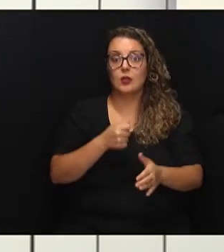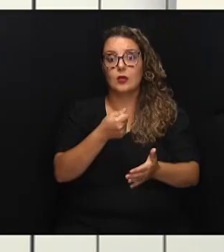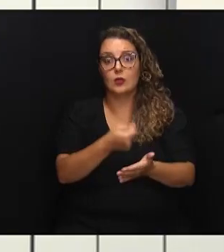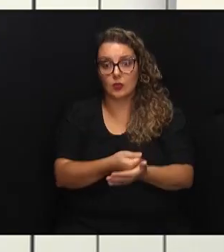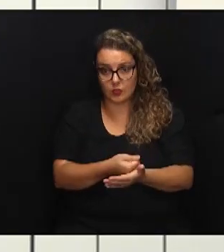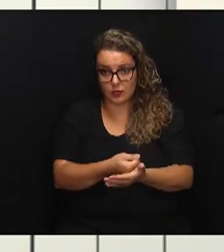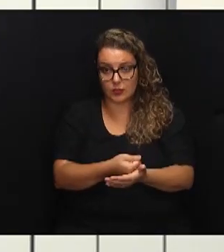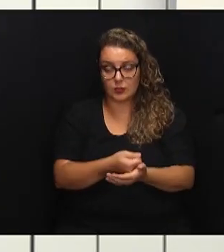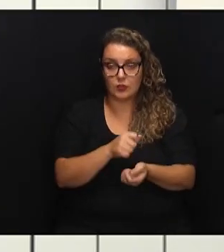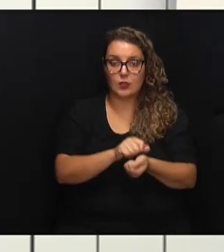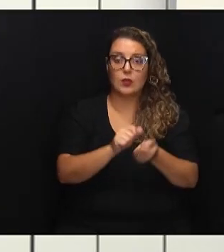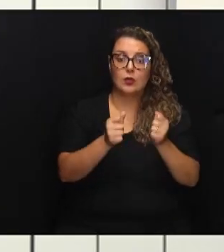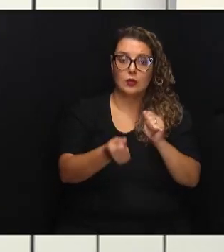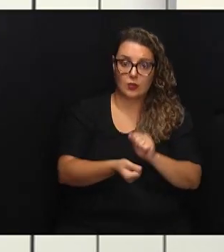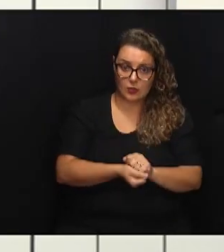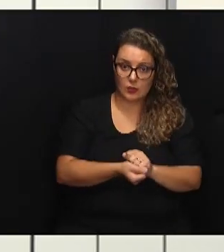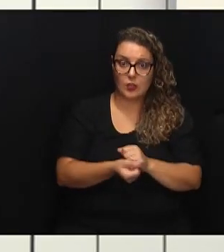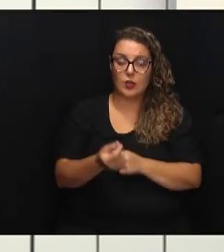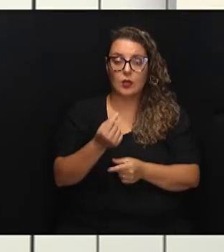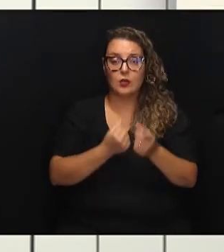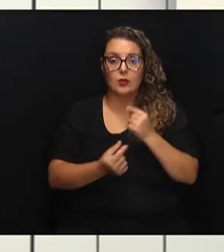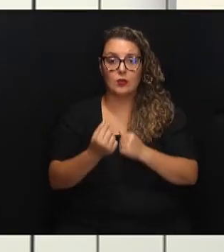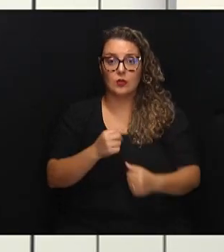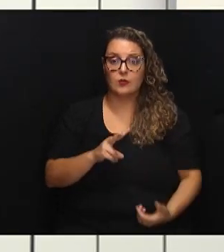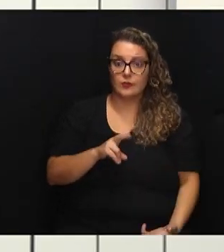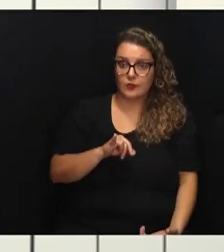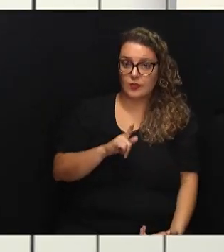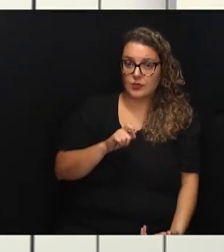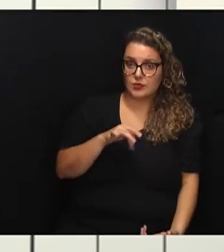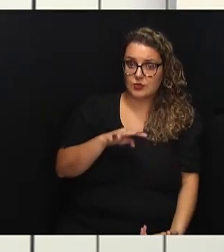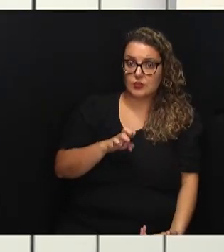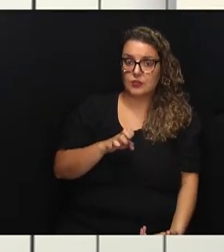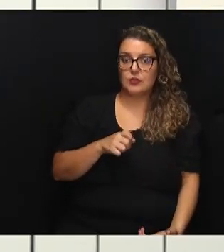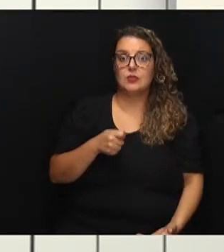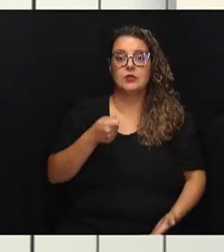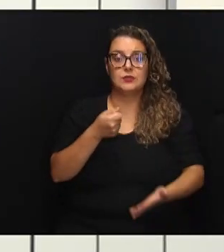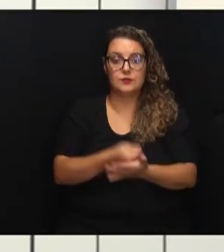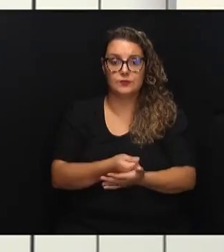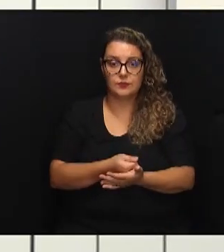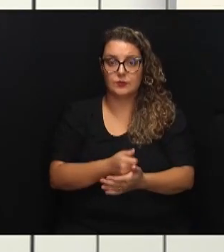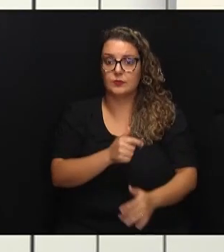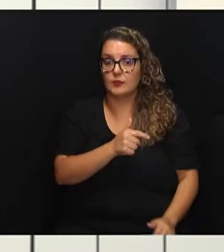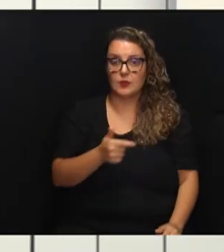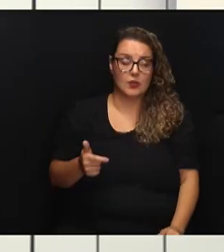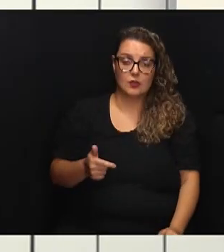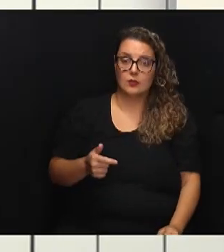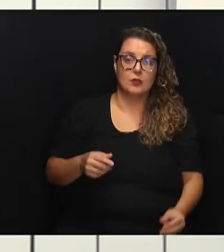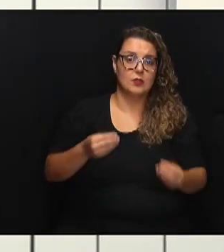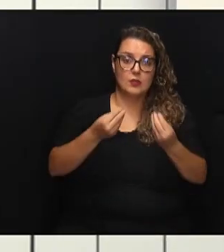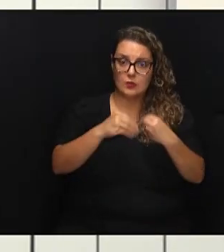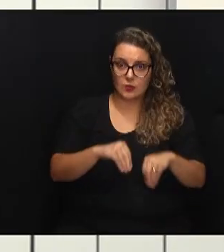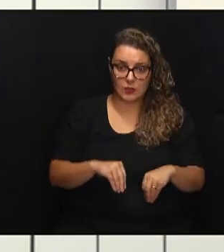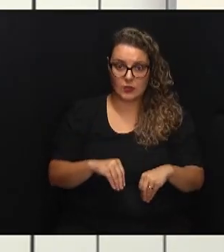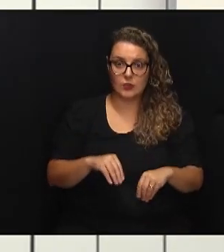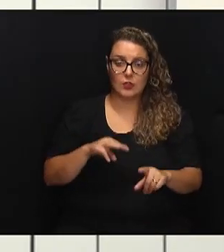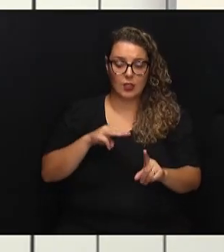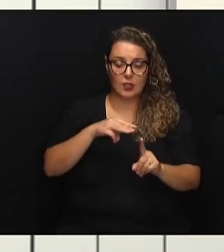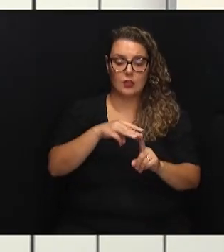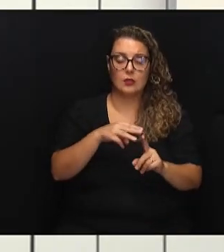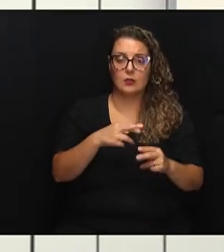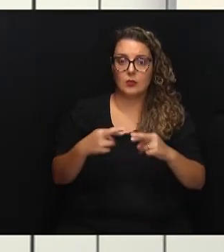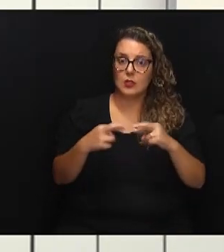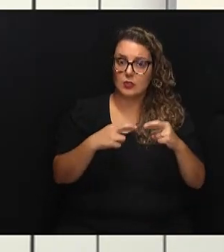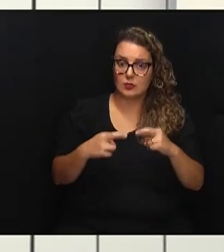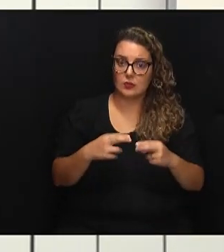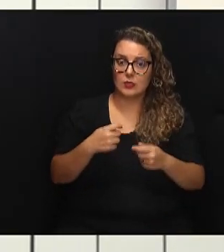sua adequação ao orçamento vigente e assegurando que não haverá prejuízo às metas fiscais